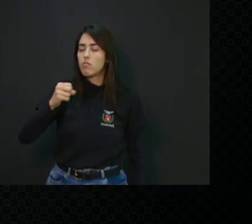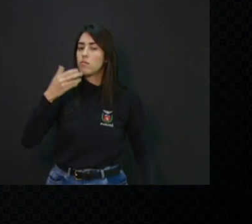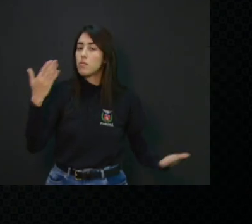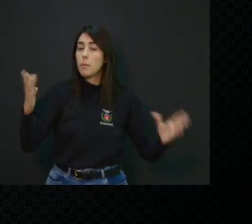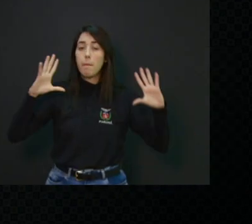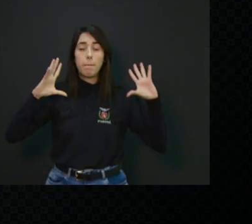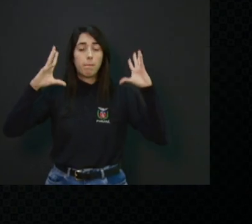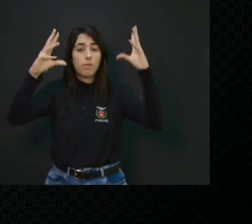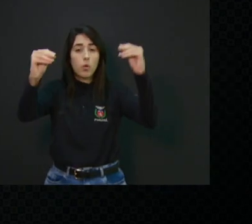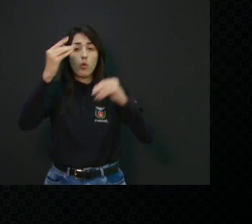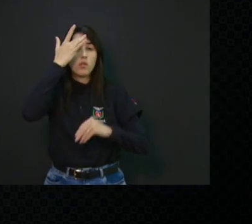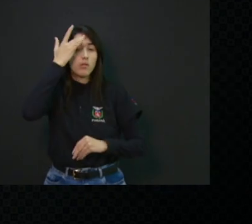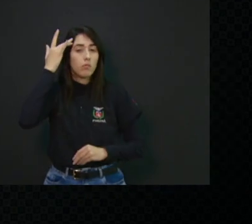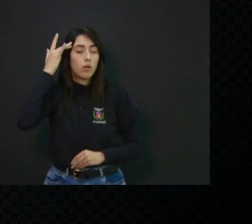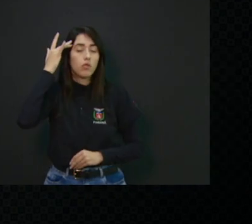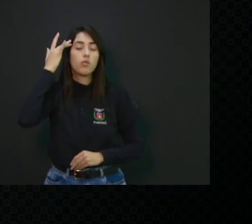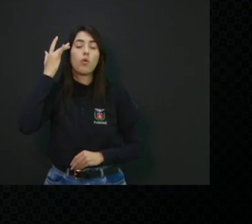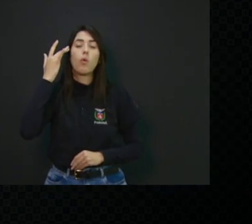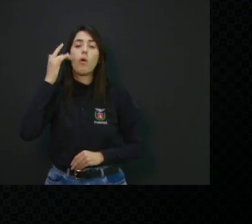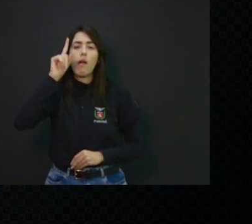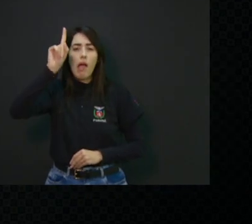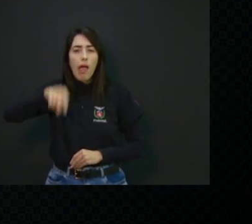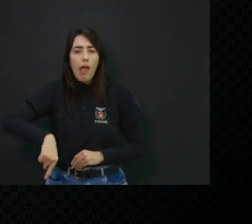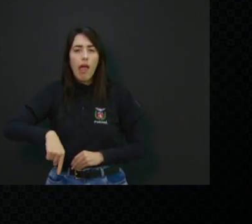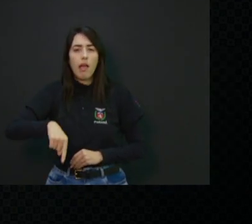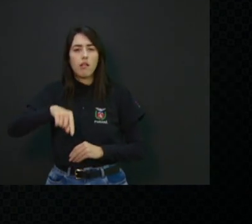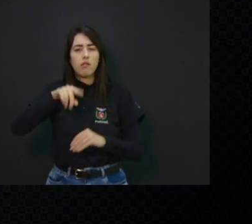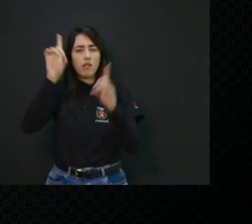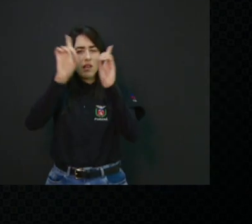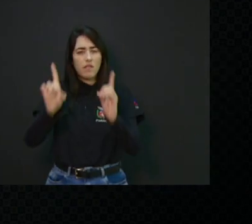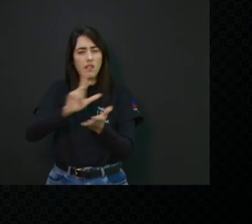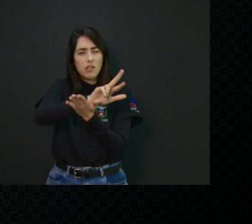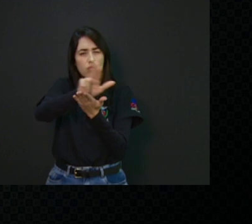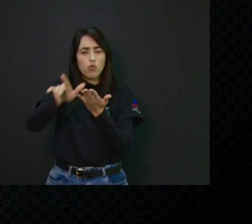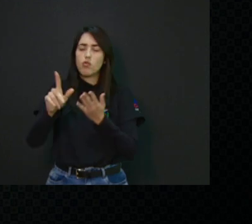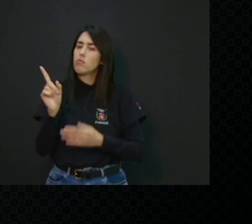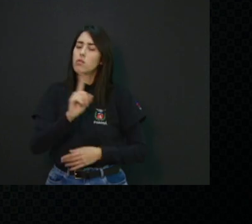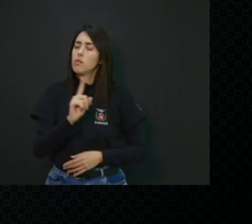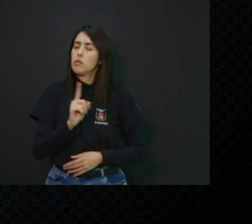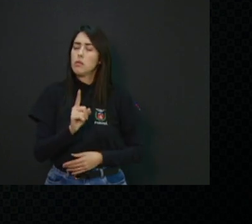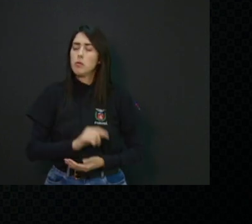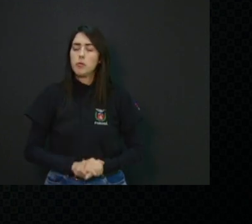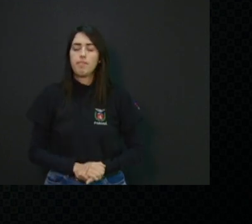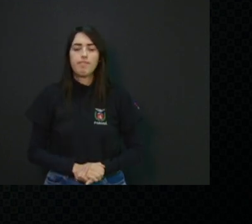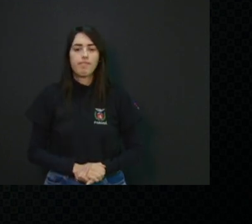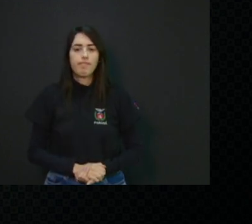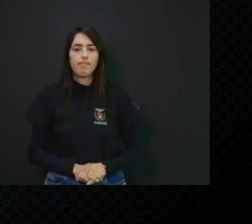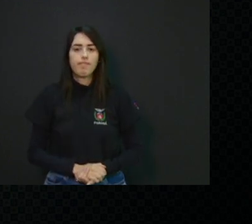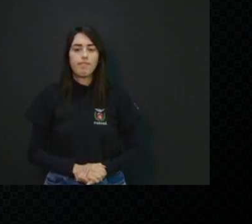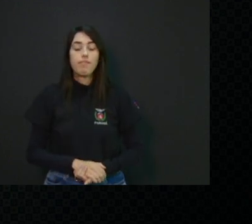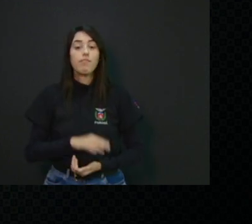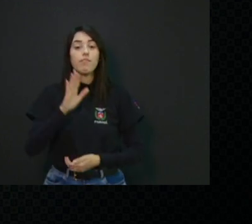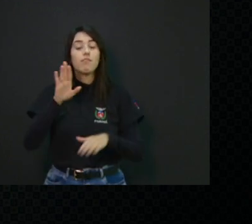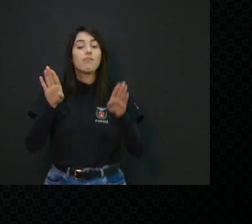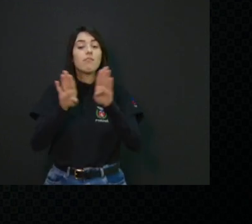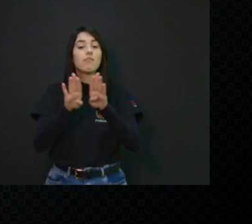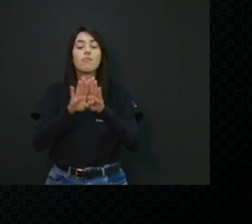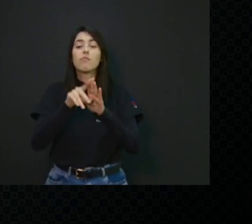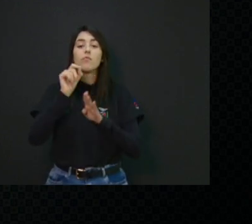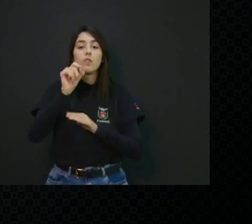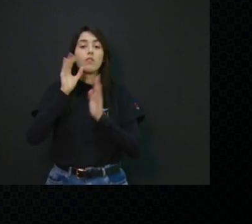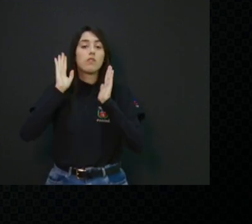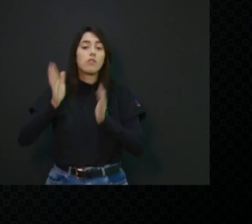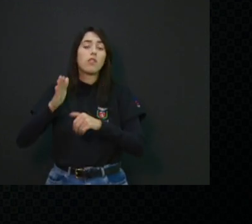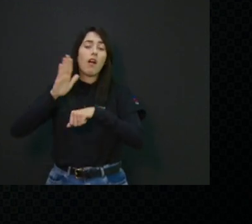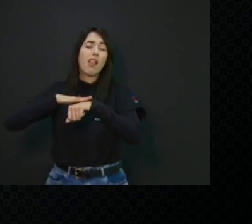pessoas com visão e audição, né? Nós não chamamos eles de múltiplo. É porque também, né, Carol, durante muito tempo, né,